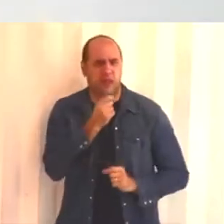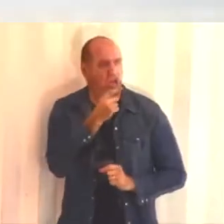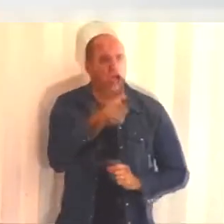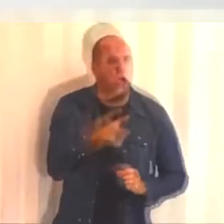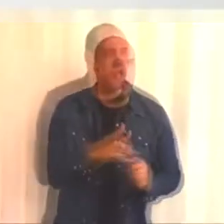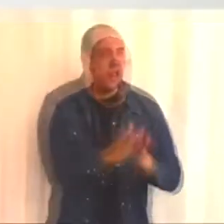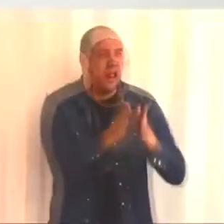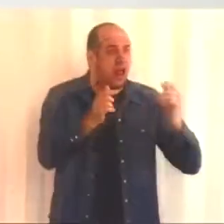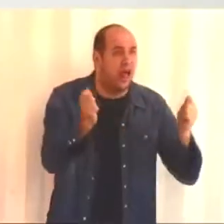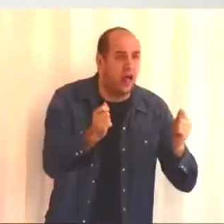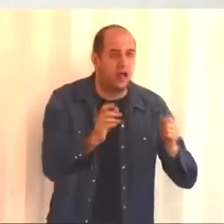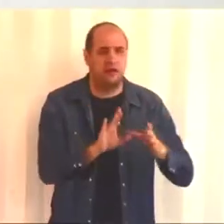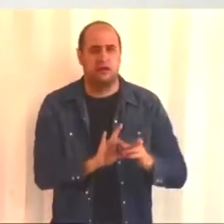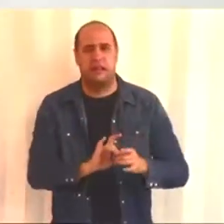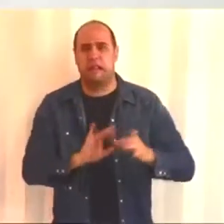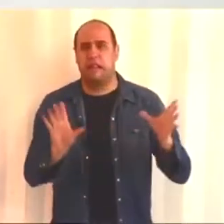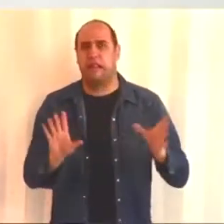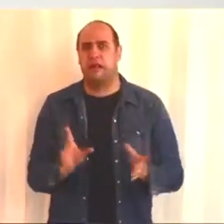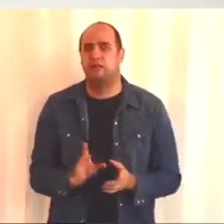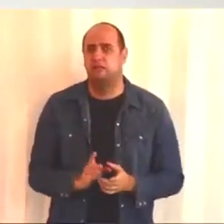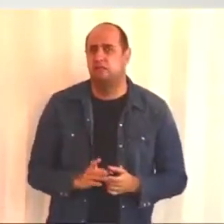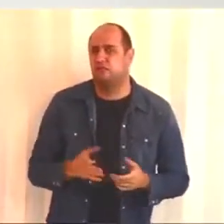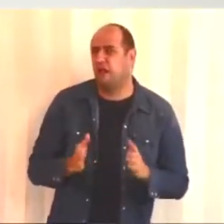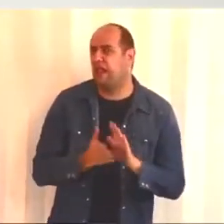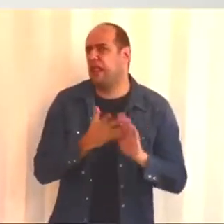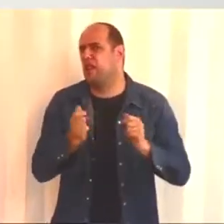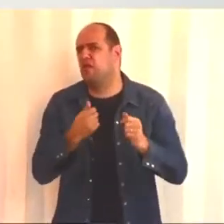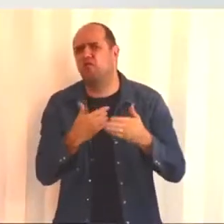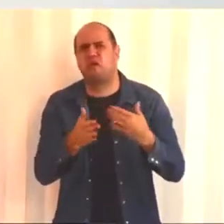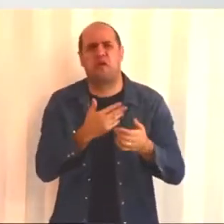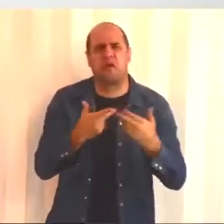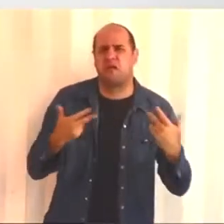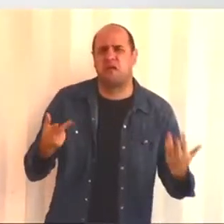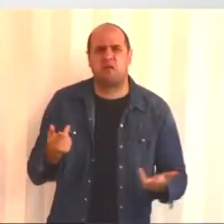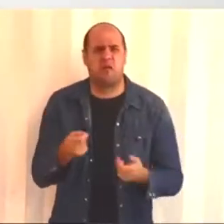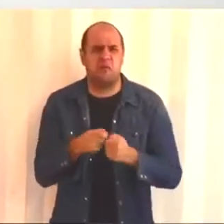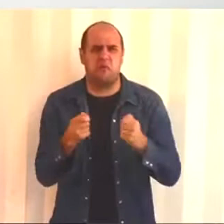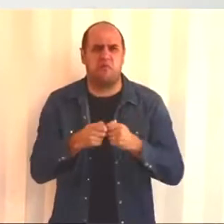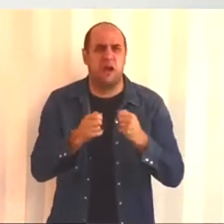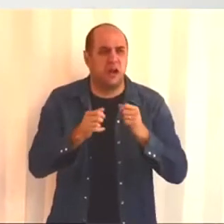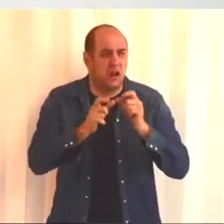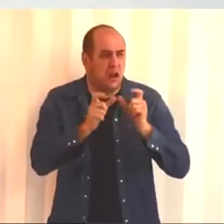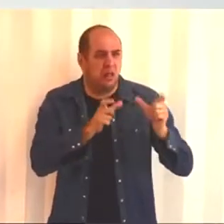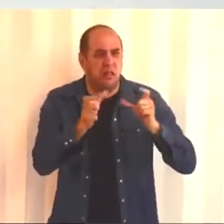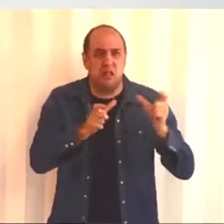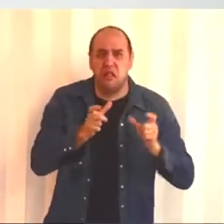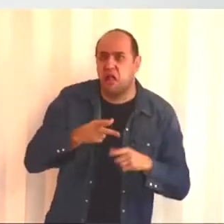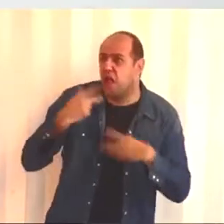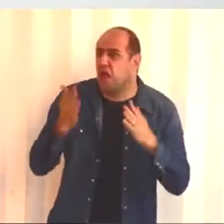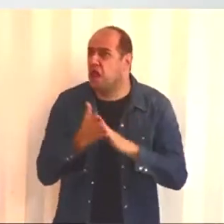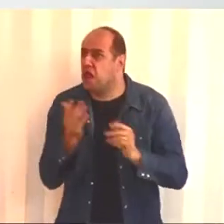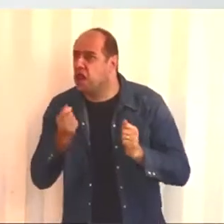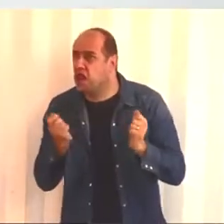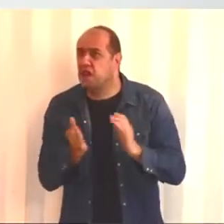solta, desconectada da palavra de Deus e falamos aleluia, muitas vezes sem perceber o que estamos dizendo.